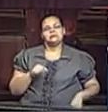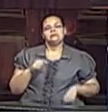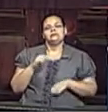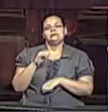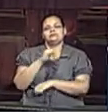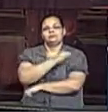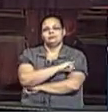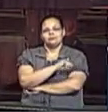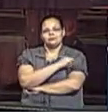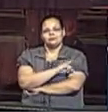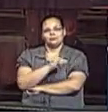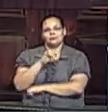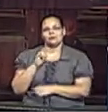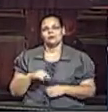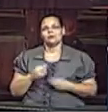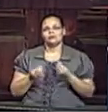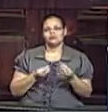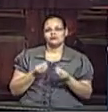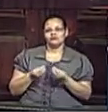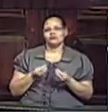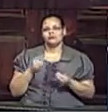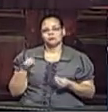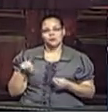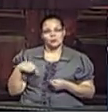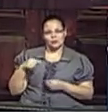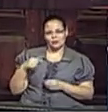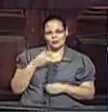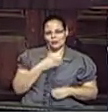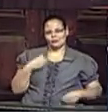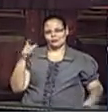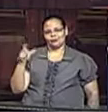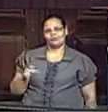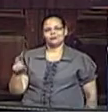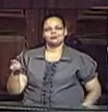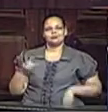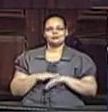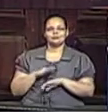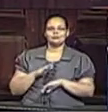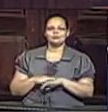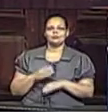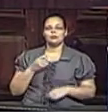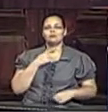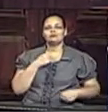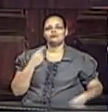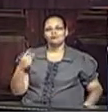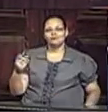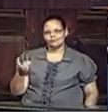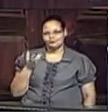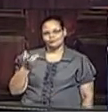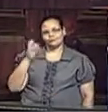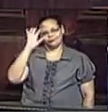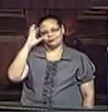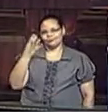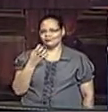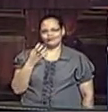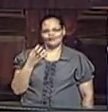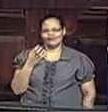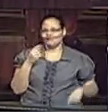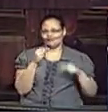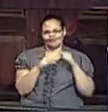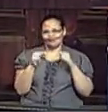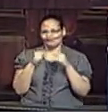os remédios que o governador propõe. Os remédios que o governador propõe não são os remédios